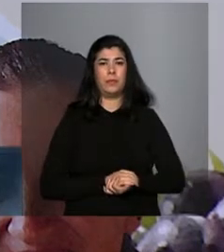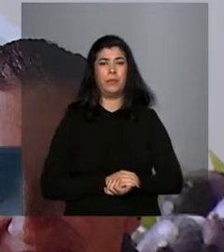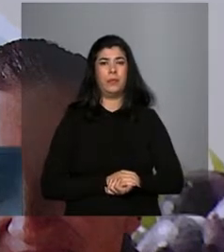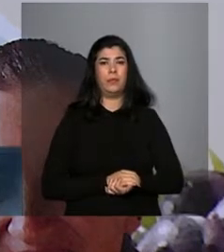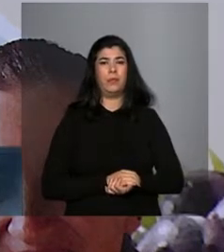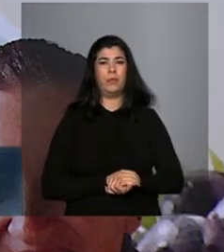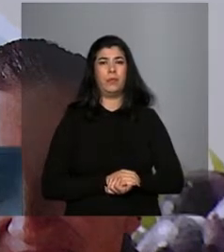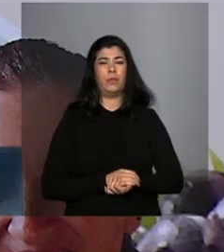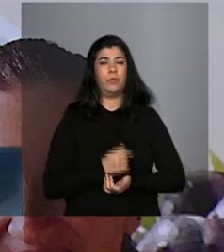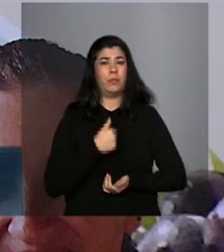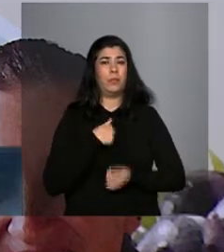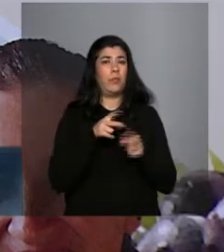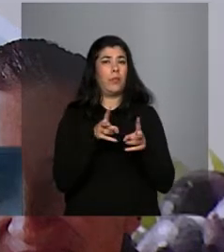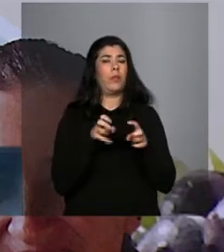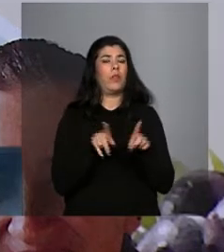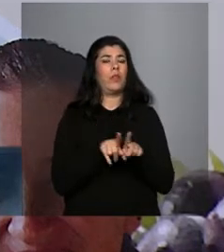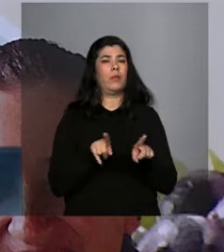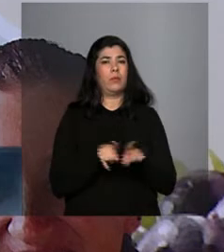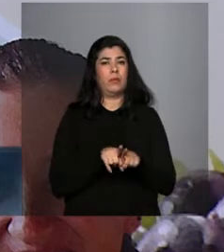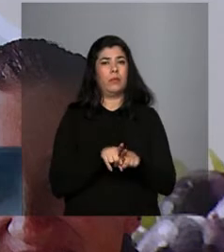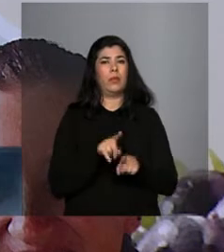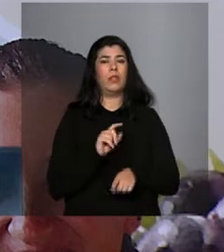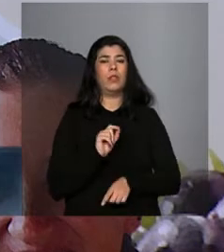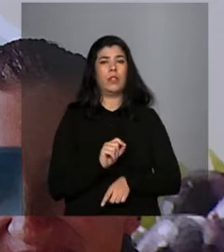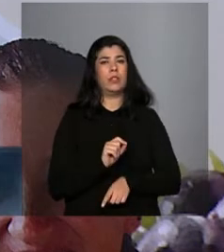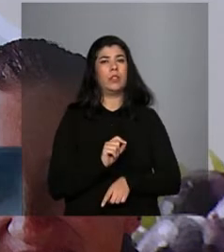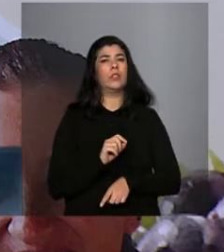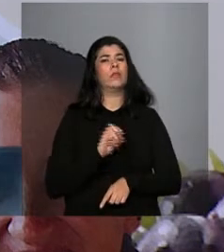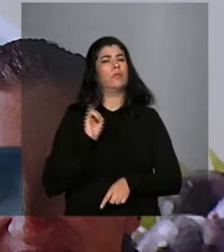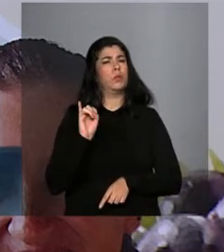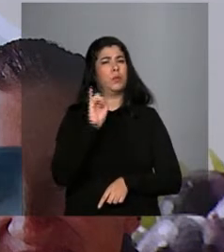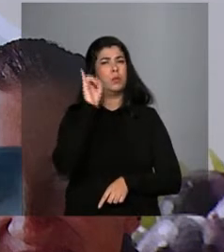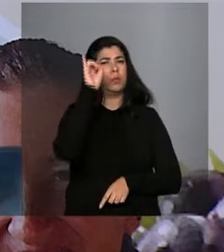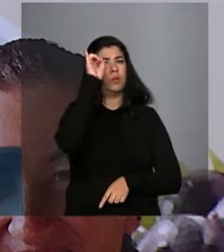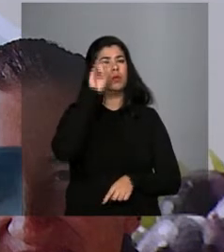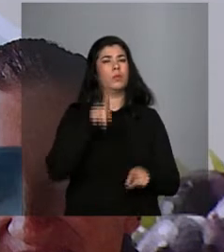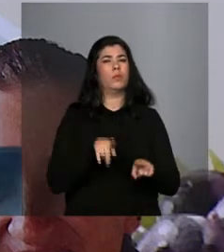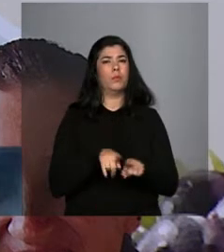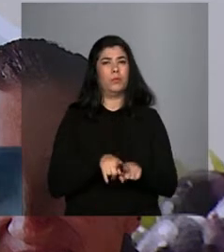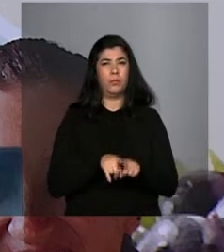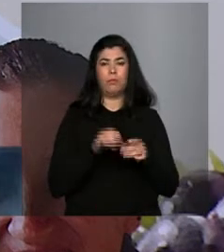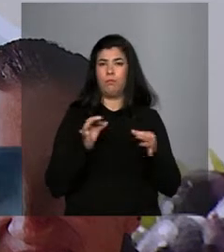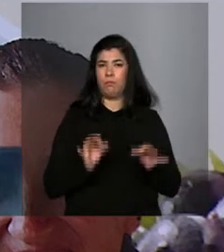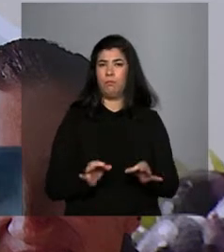Eu considero também que é muito importante